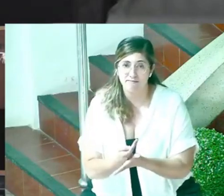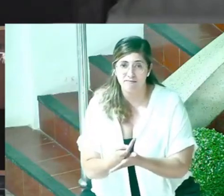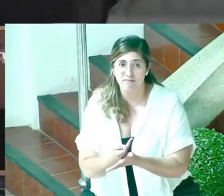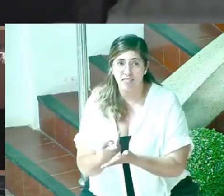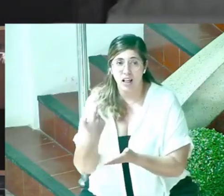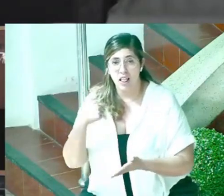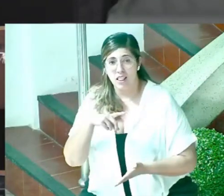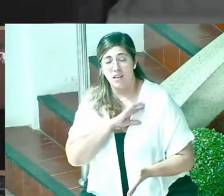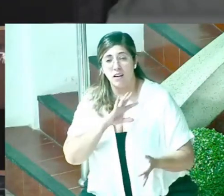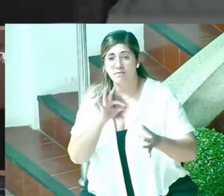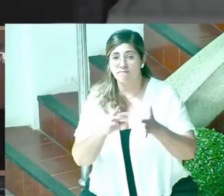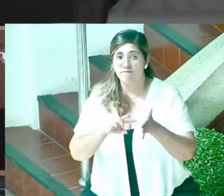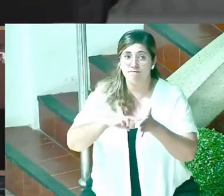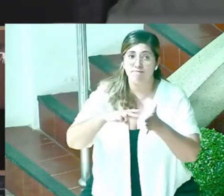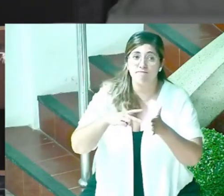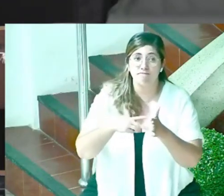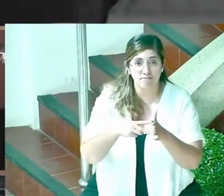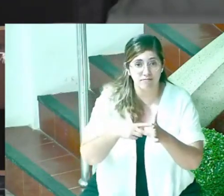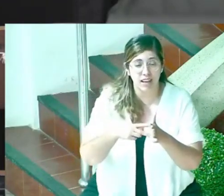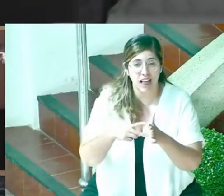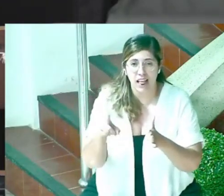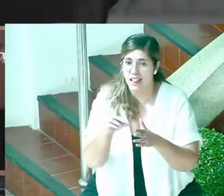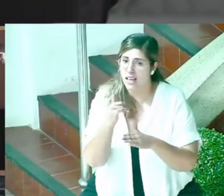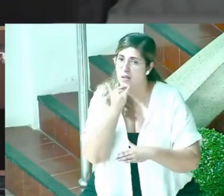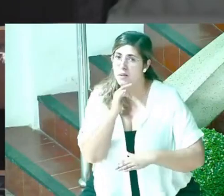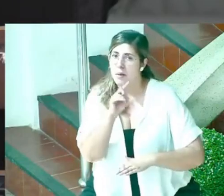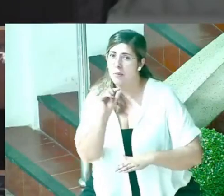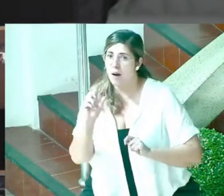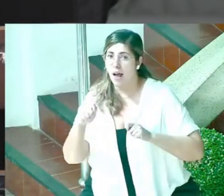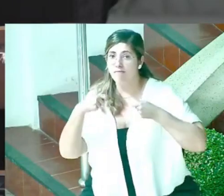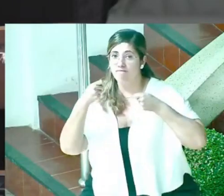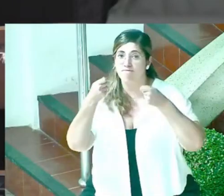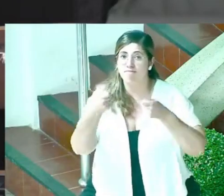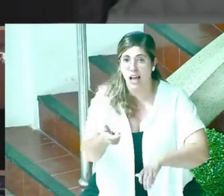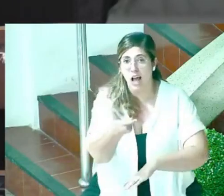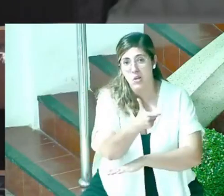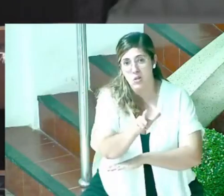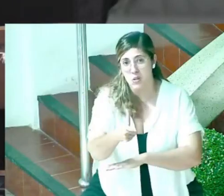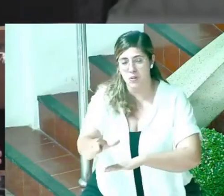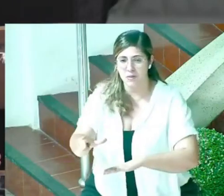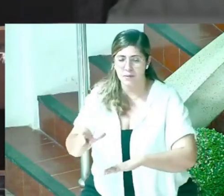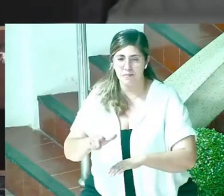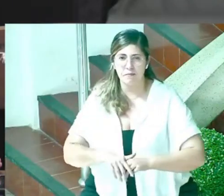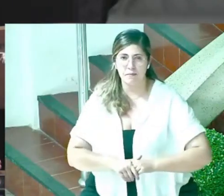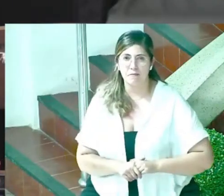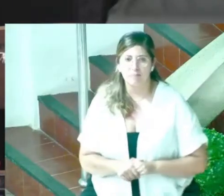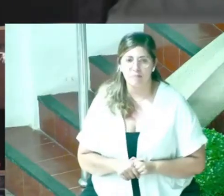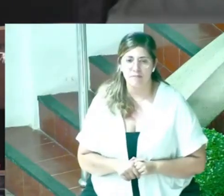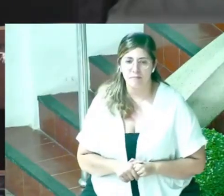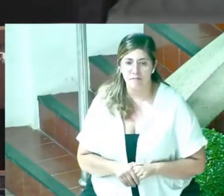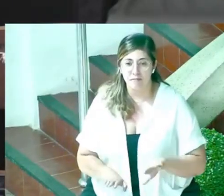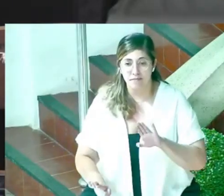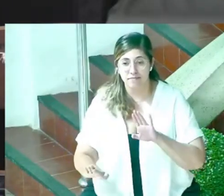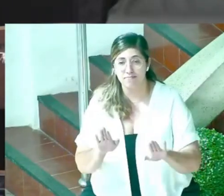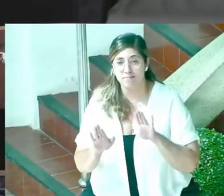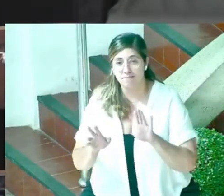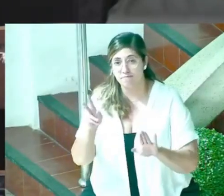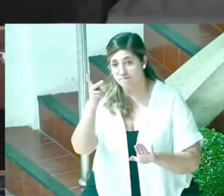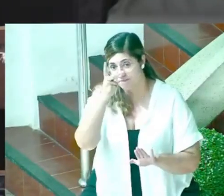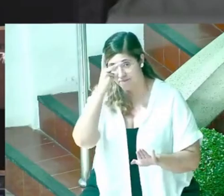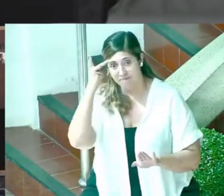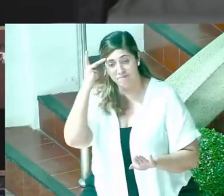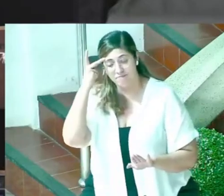que Ele se esqueceu, mas significa que Ele te perdoou de fato. E jamais Ele vai passar